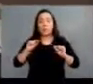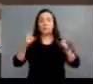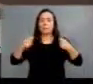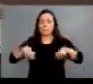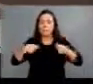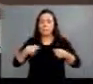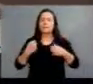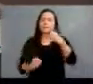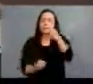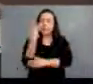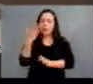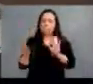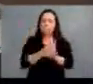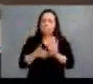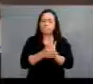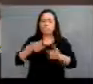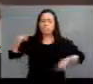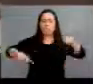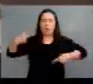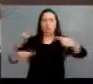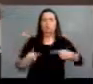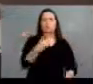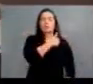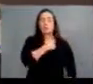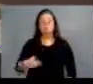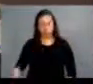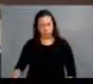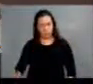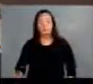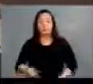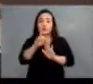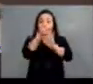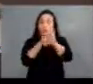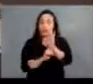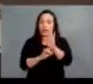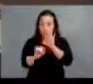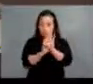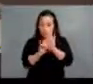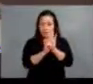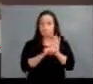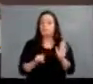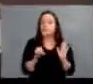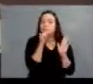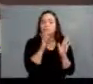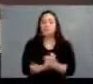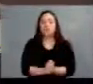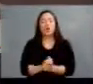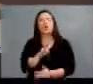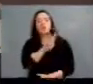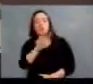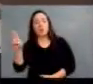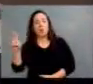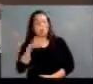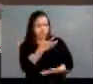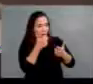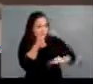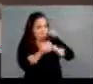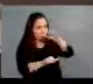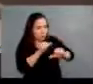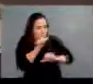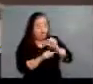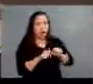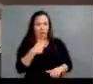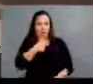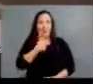avanço de políticas públicas. O direito à identidade, por exemplo, o direito ao nome social de